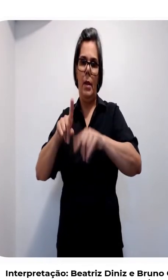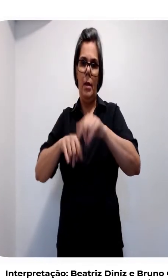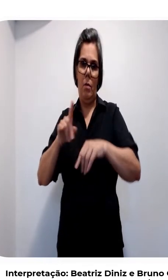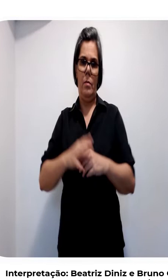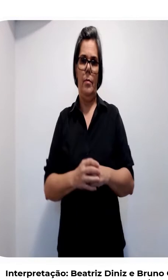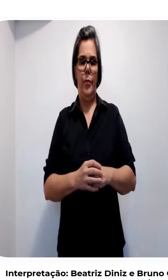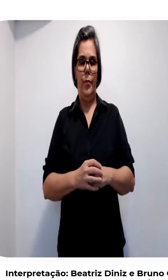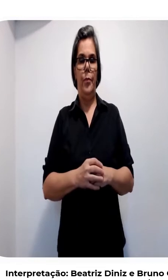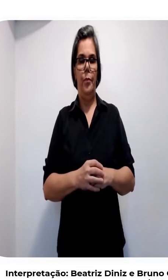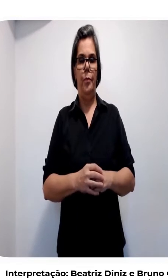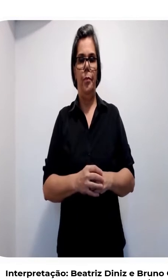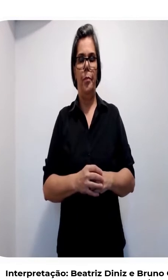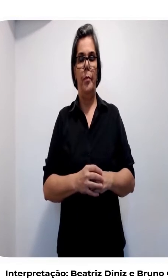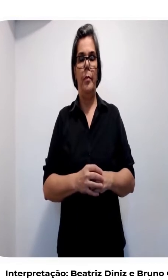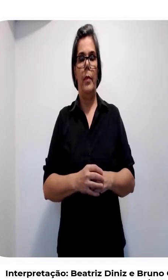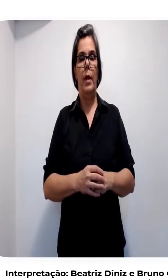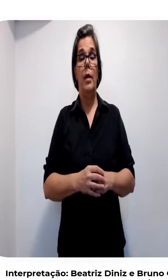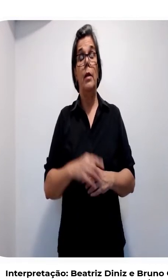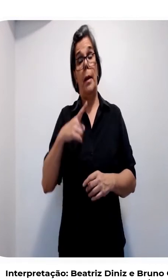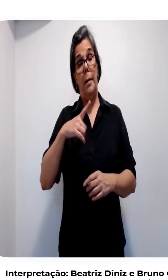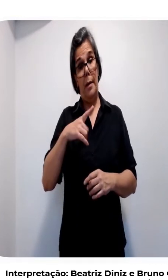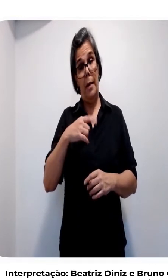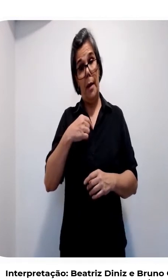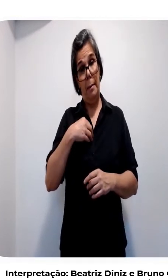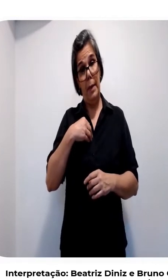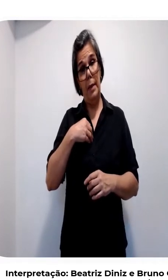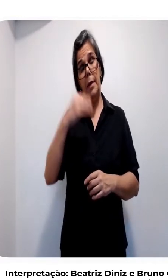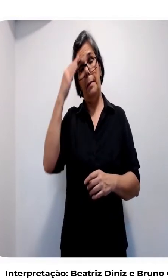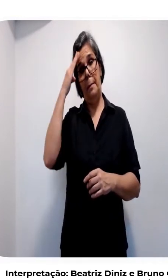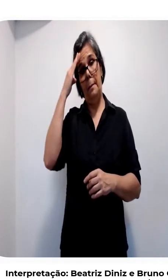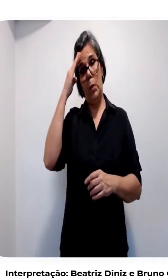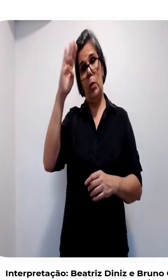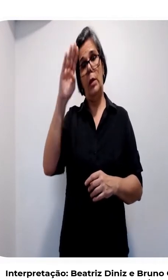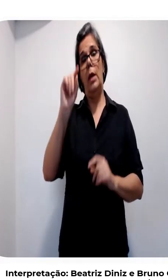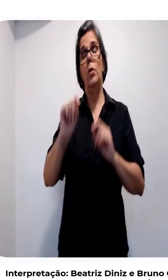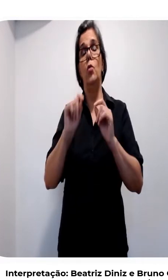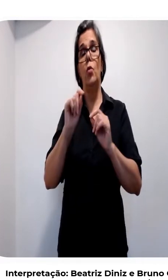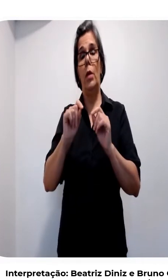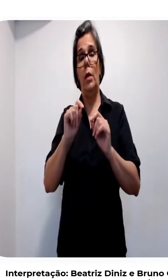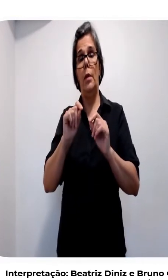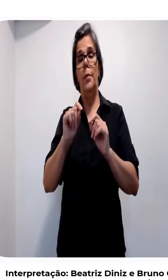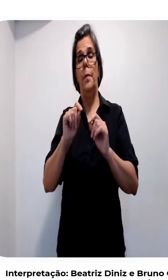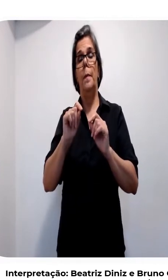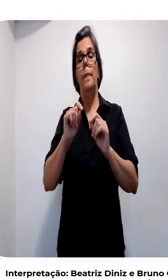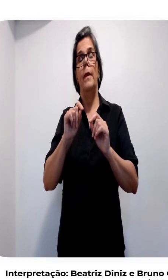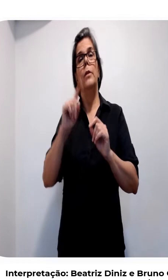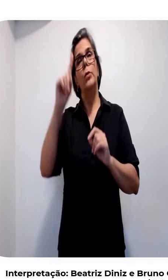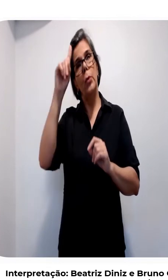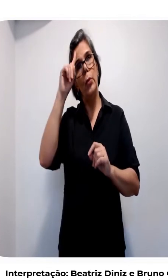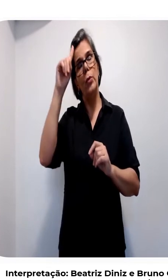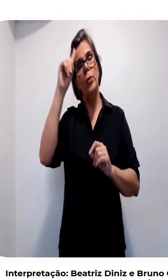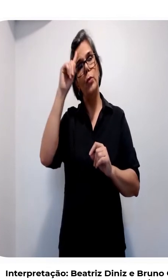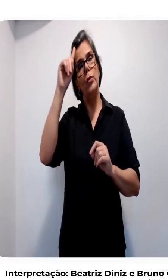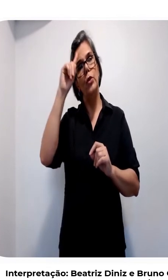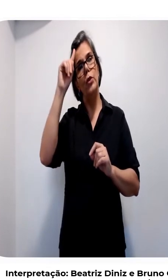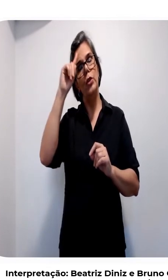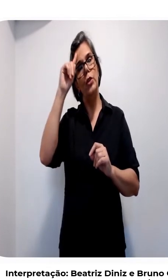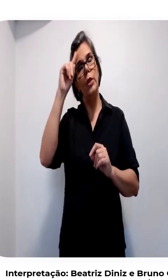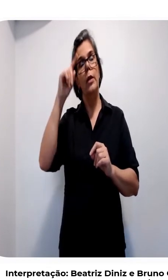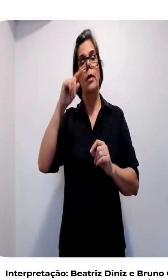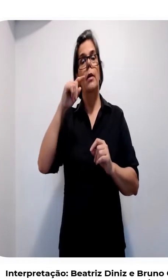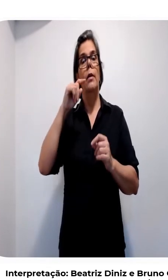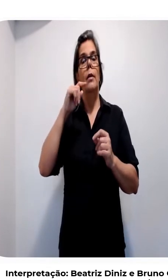O que eu tenho priorizado mesmo, assim, é histórias, então todo dia eu faço uma leitura de história, peço para eles ajudarem